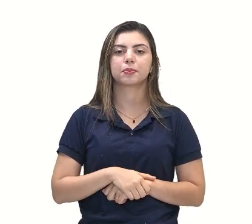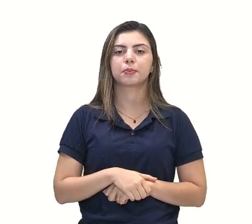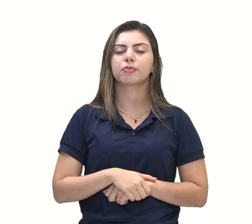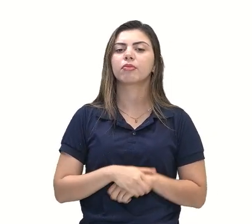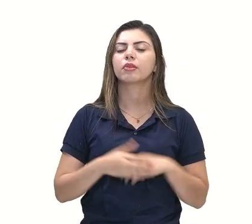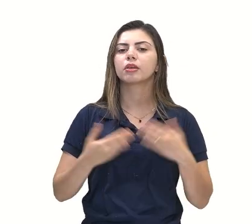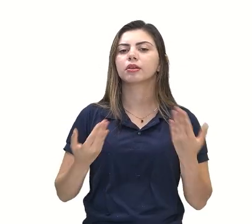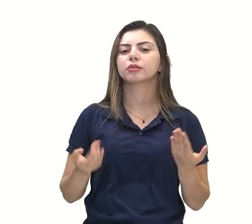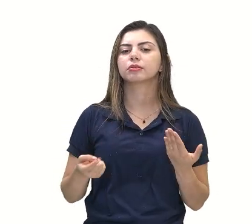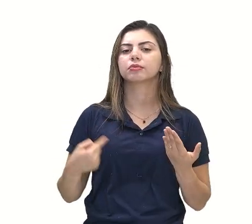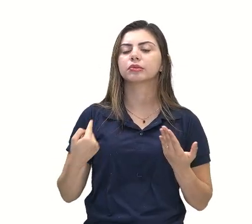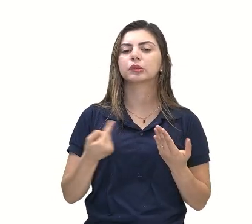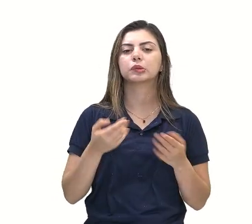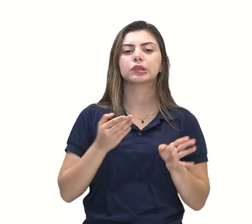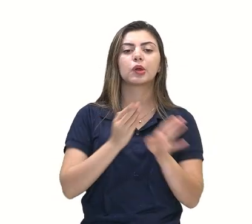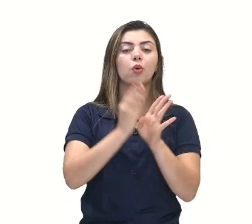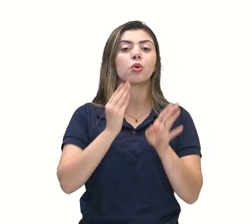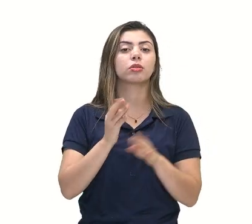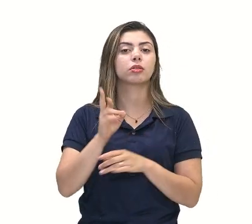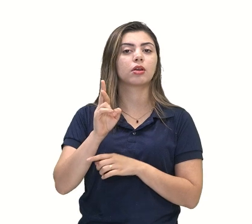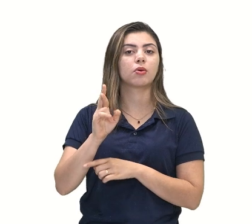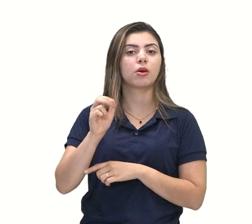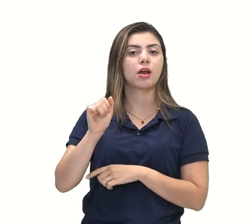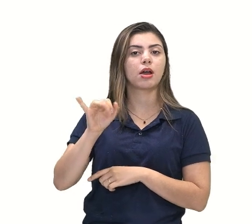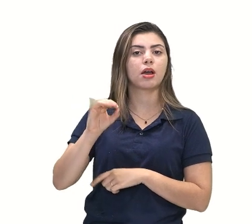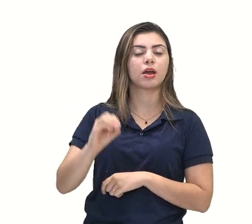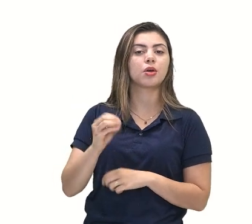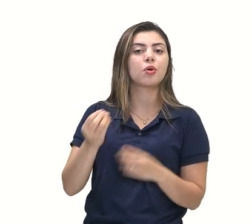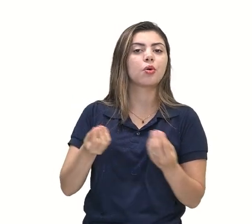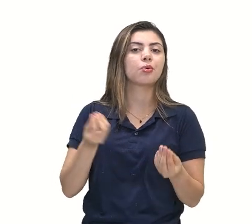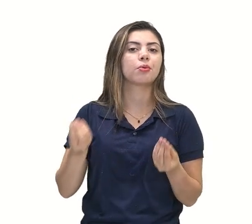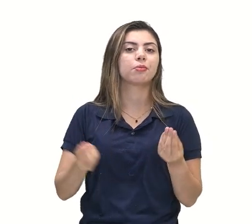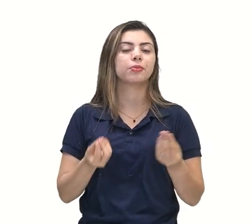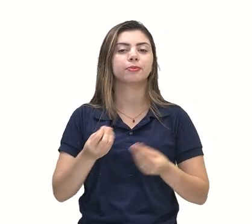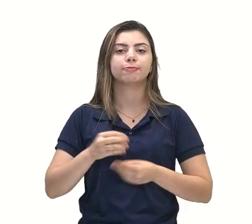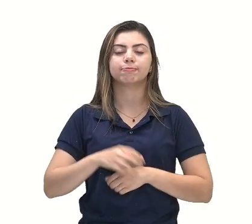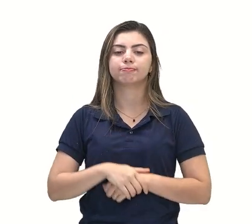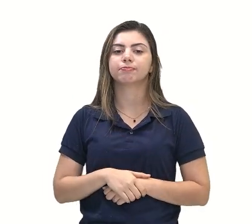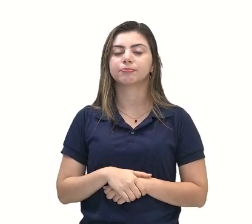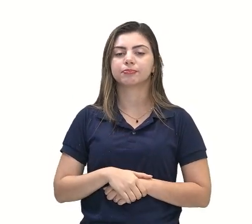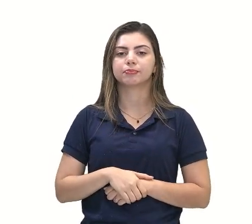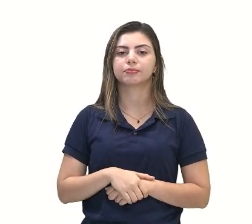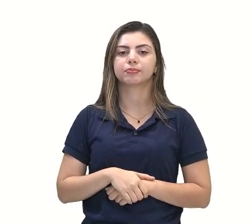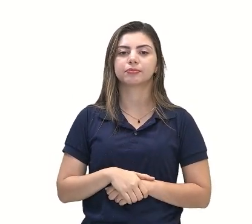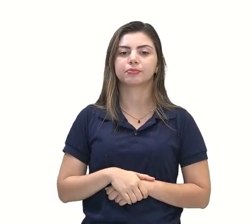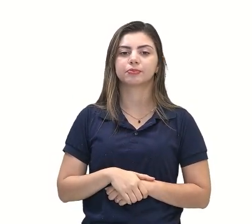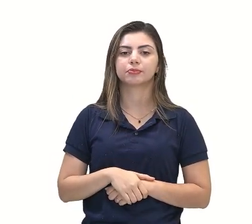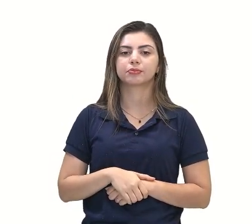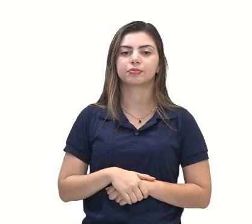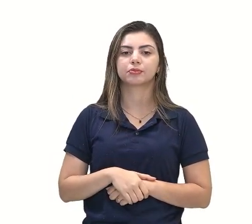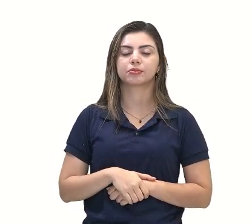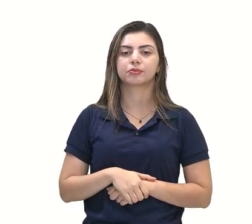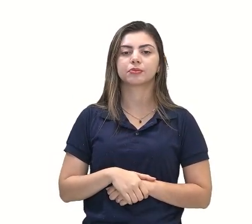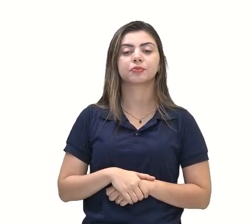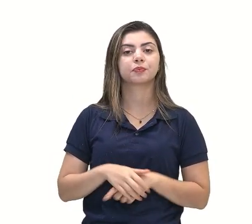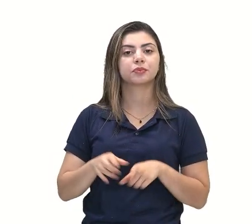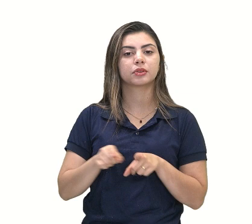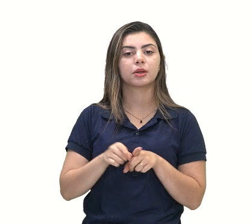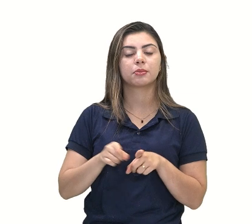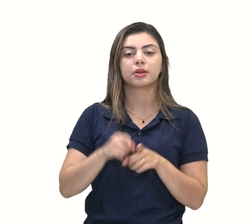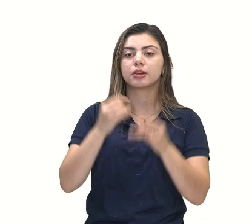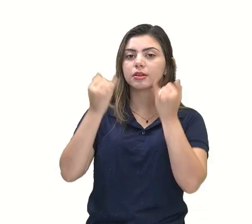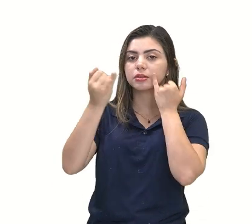que a gente possa determinar o raio, certo? E as coordenadas